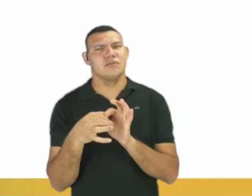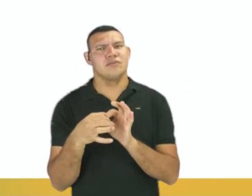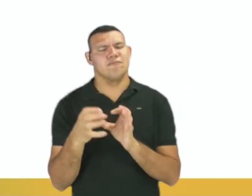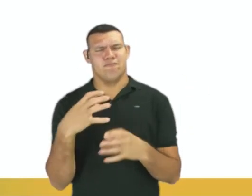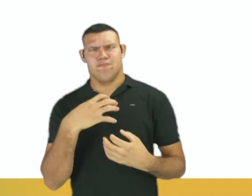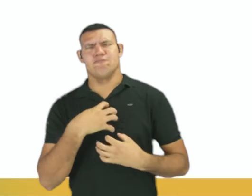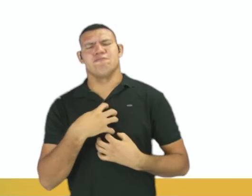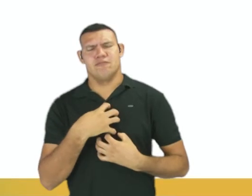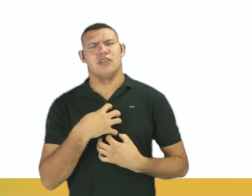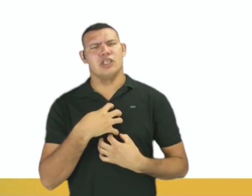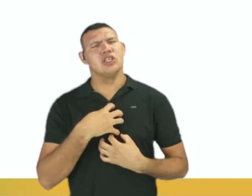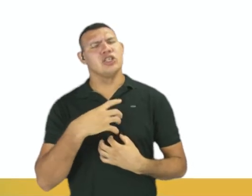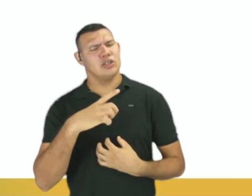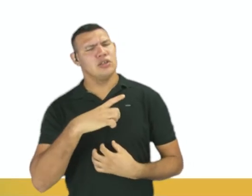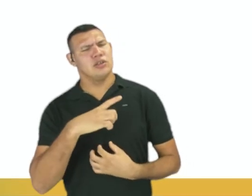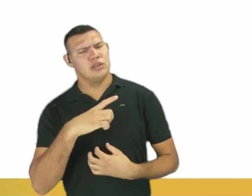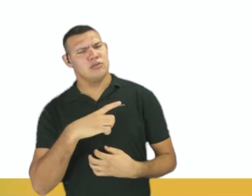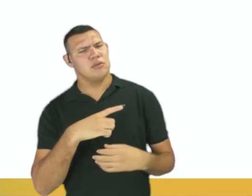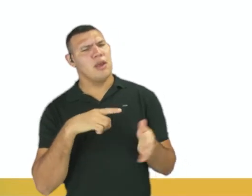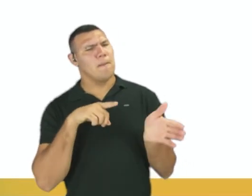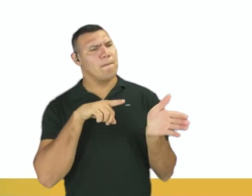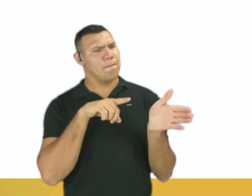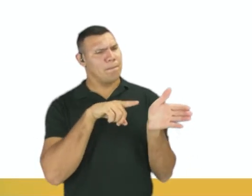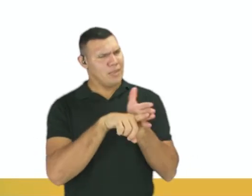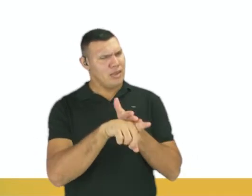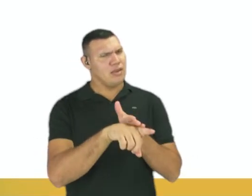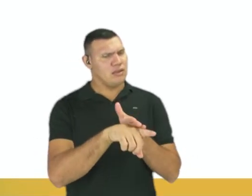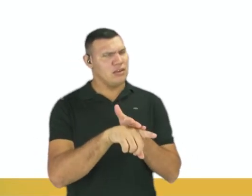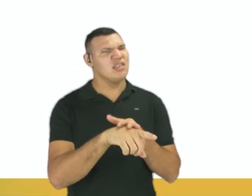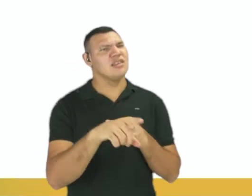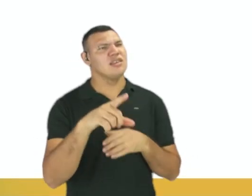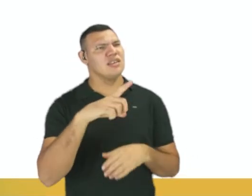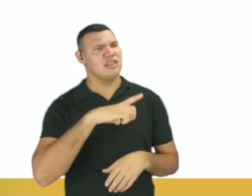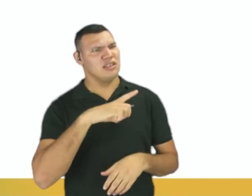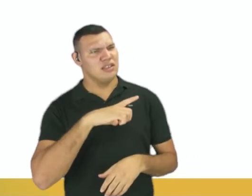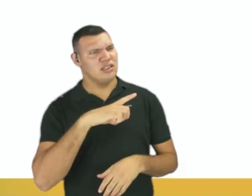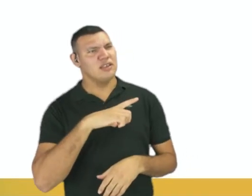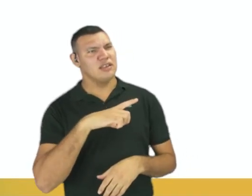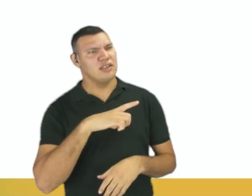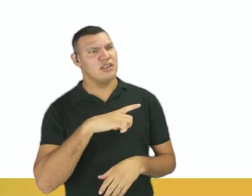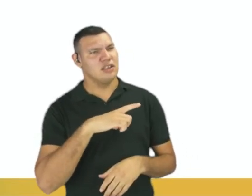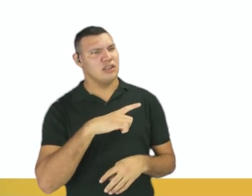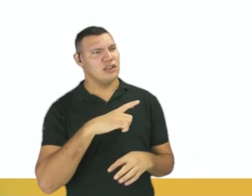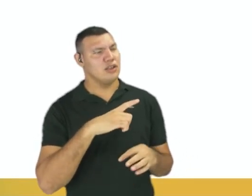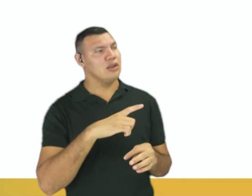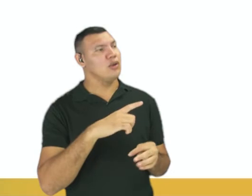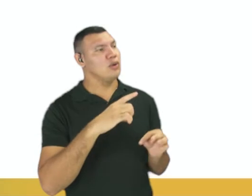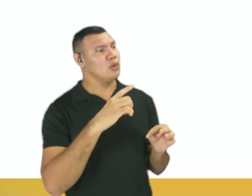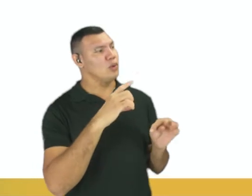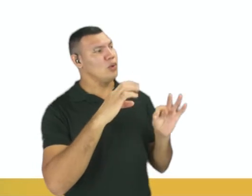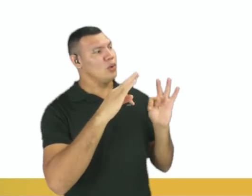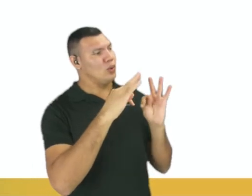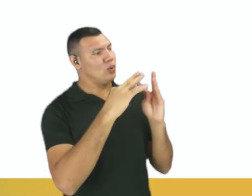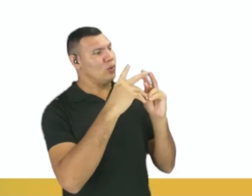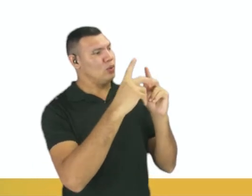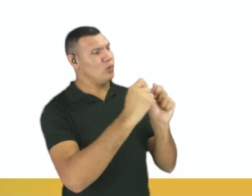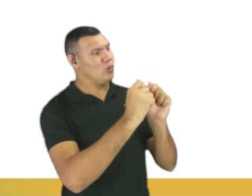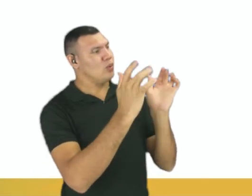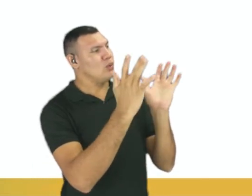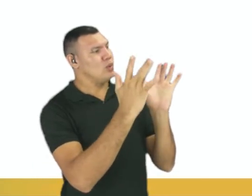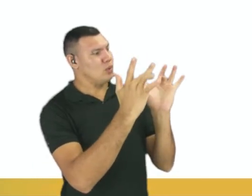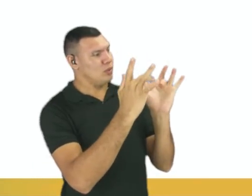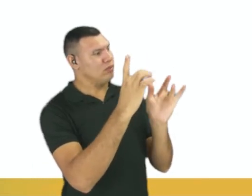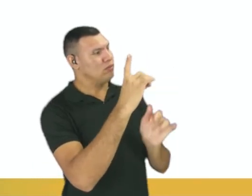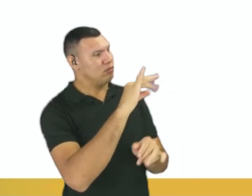total sentido porque quando ela pergunta se tem tudo para o Dia dos Namorados ela fala trabalhamos com grandes marcas pronto